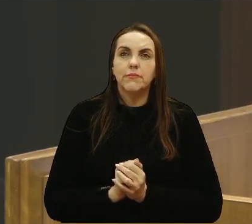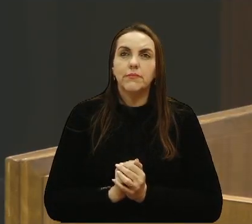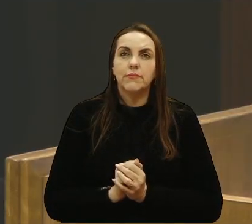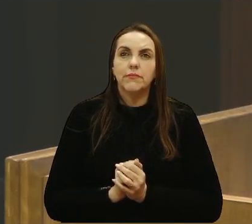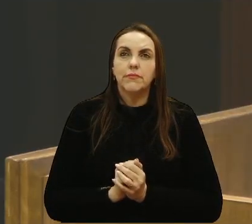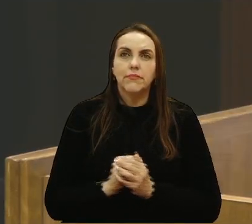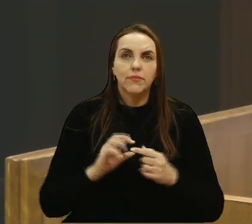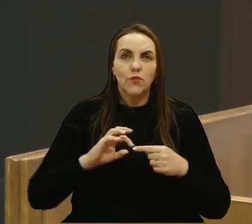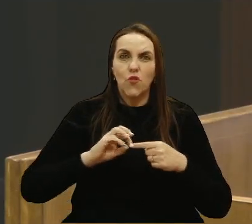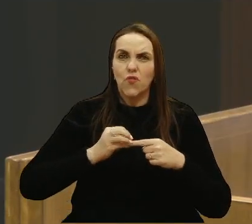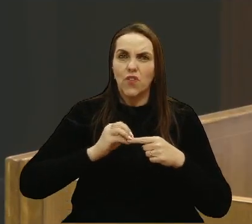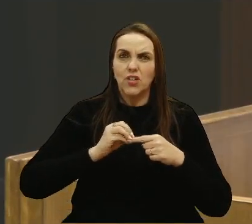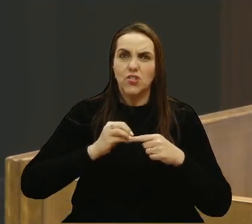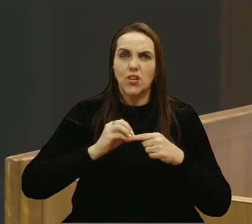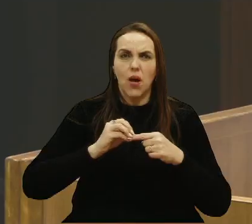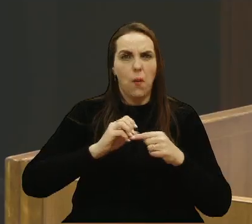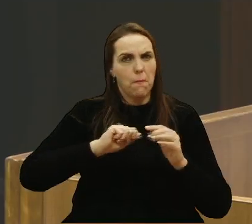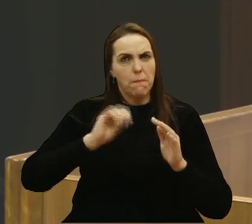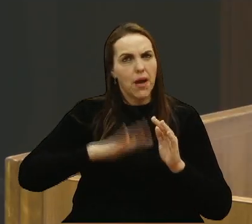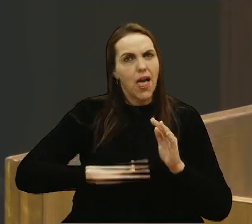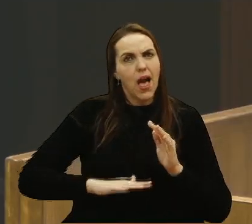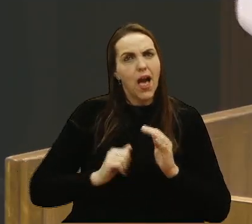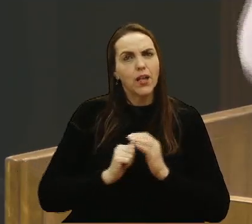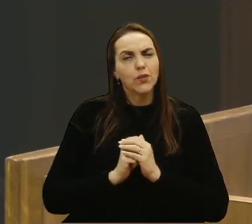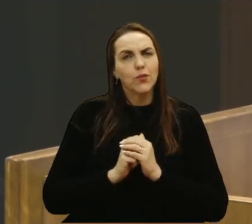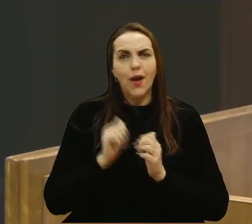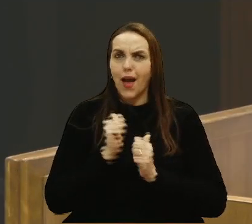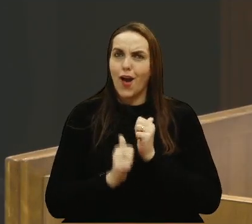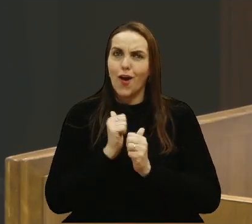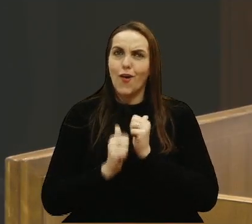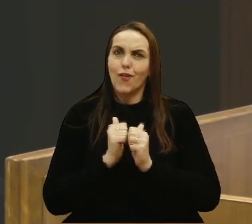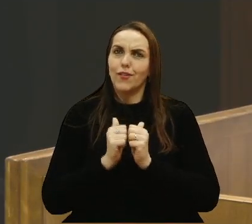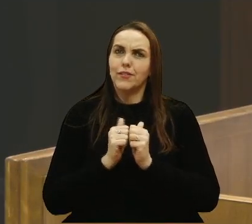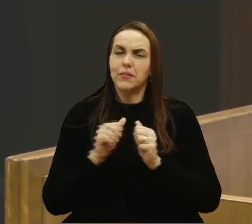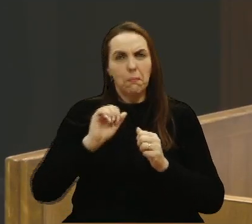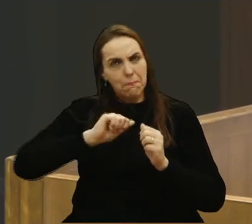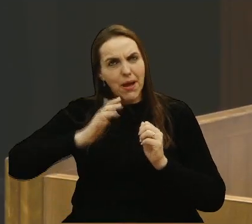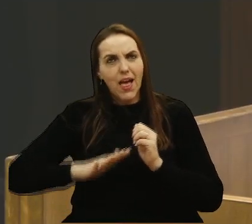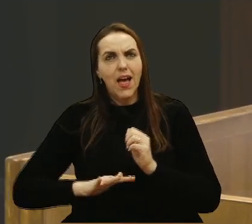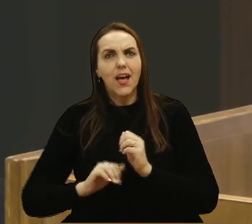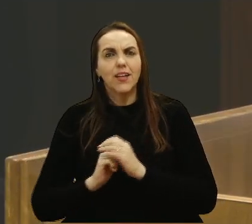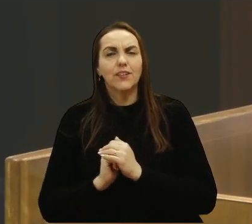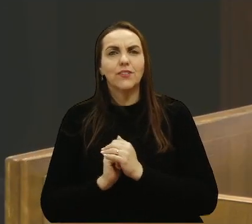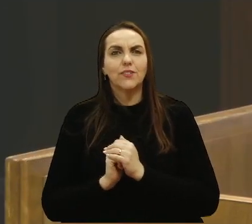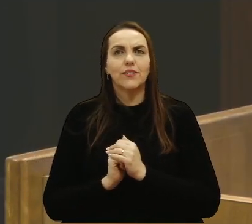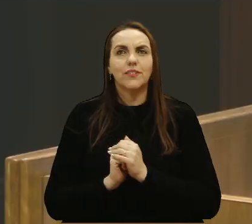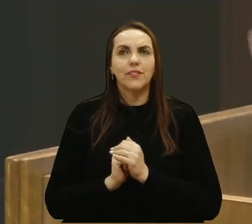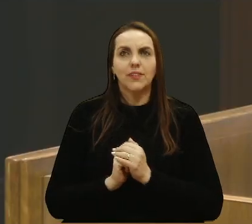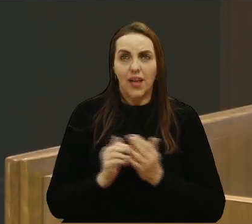o feijão está mais barato, o arroz está mais barato.